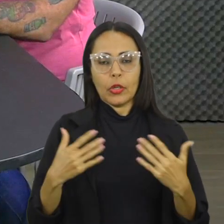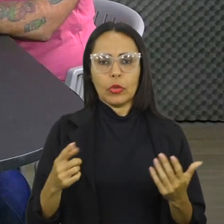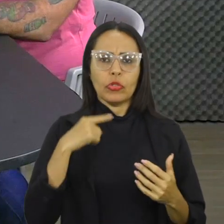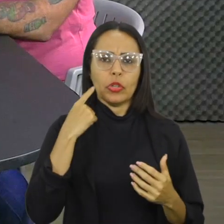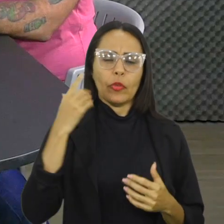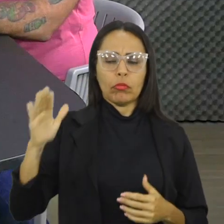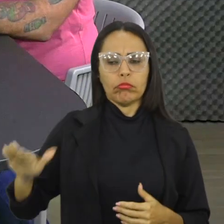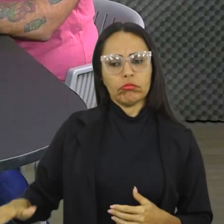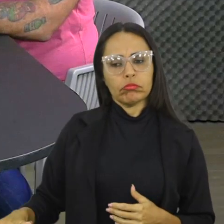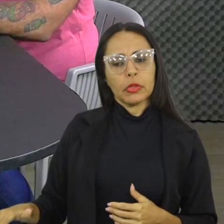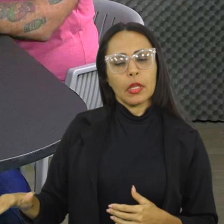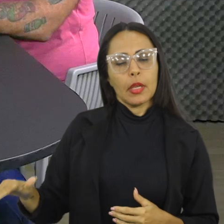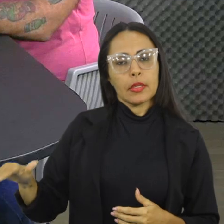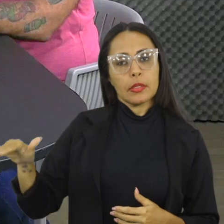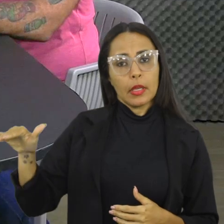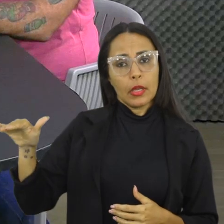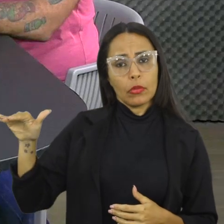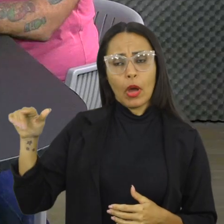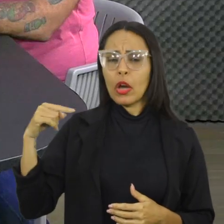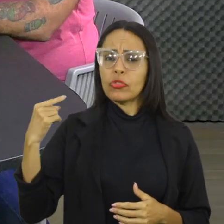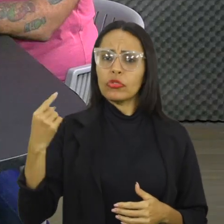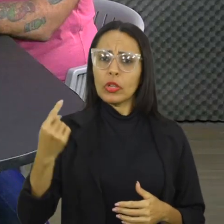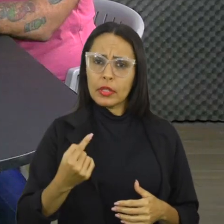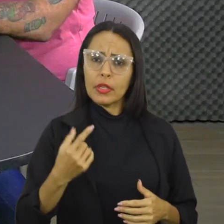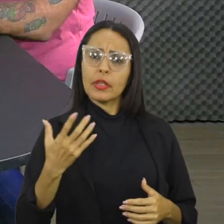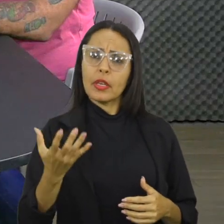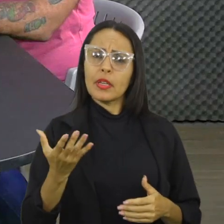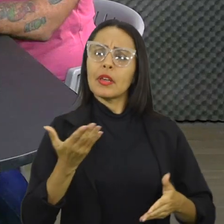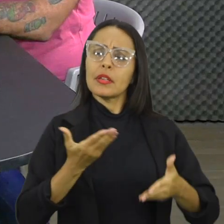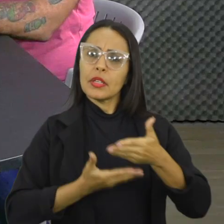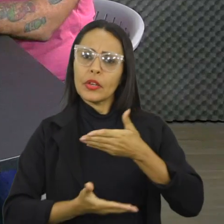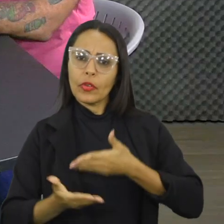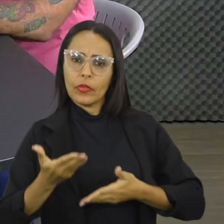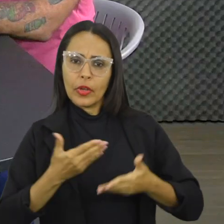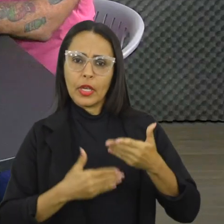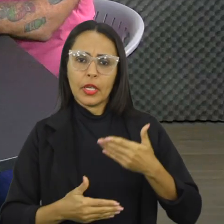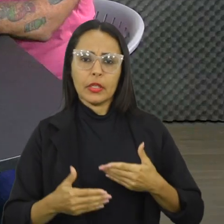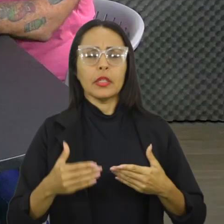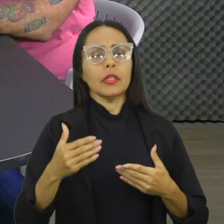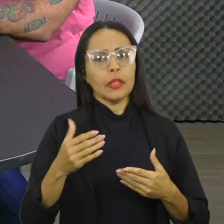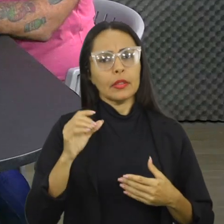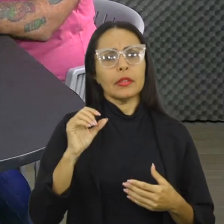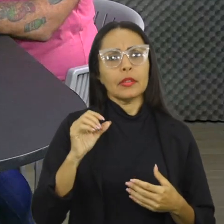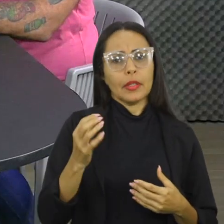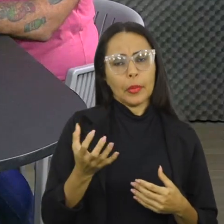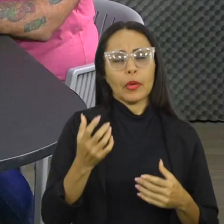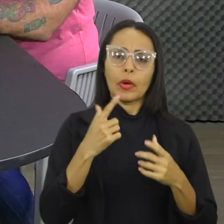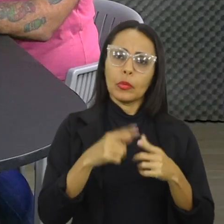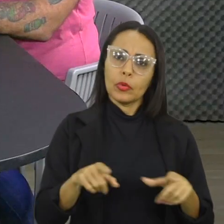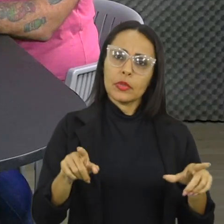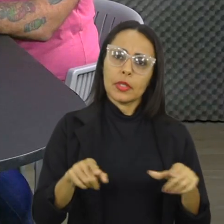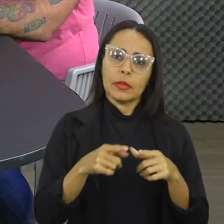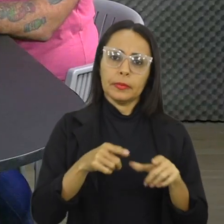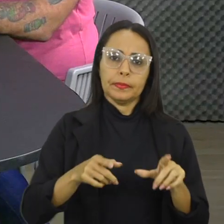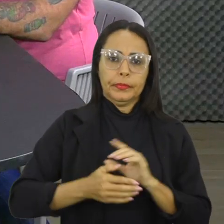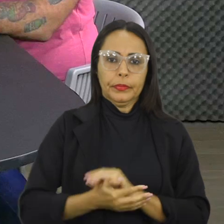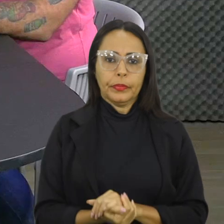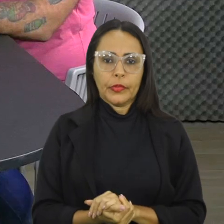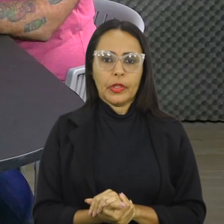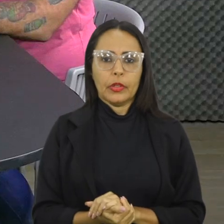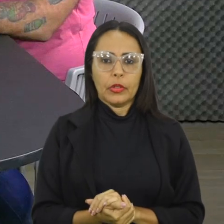foi crescendo, a gente também queria se envolver, mesmo que amadoristicamente, a gente queria se envolver com a música, né? Então, já